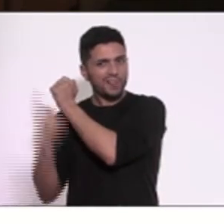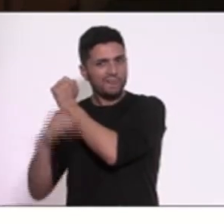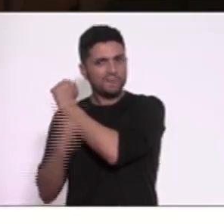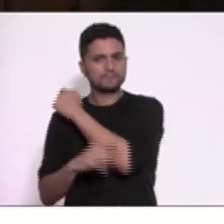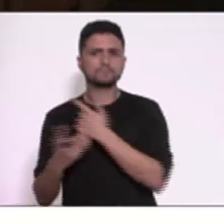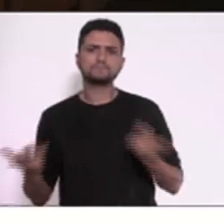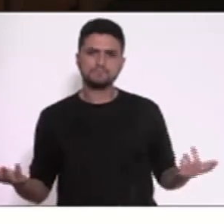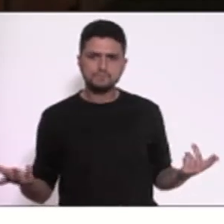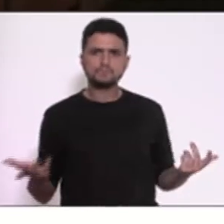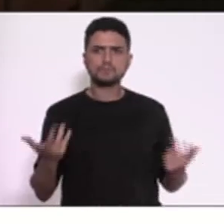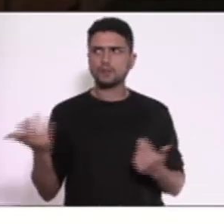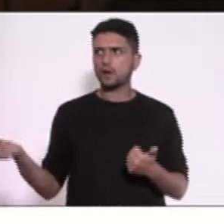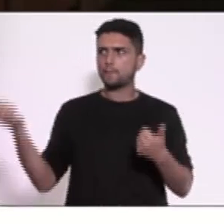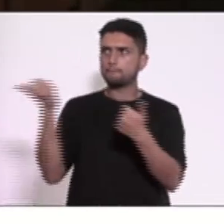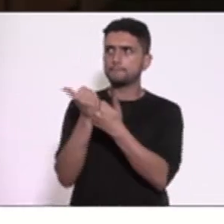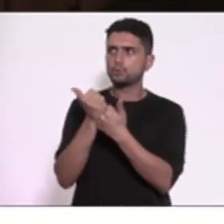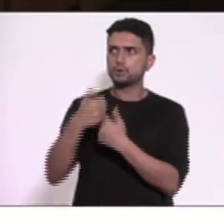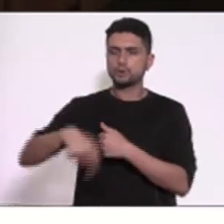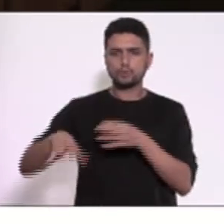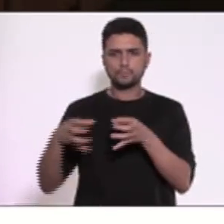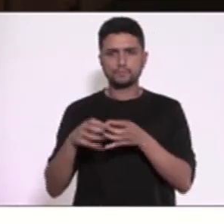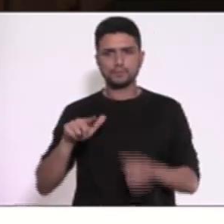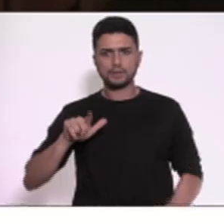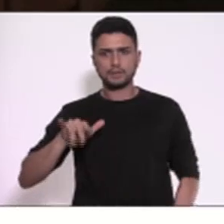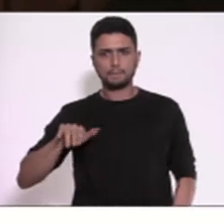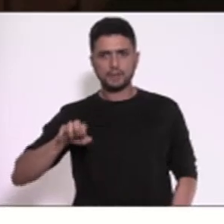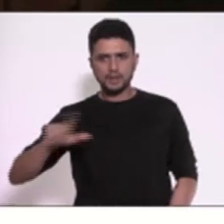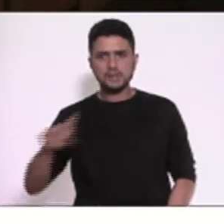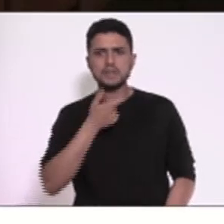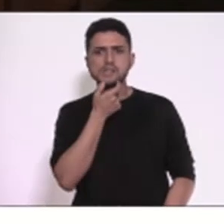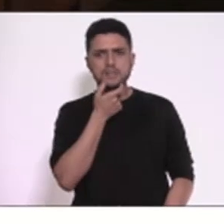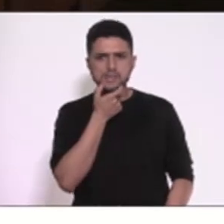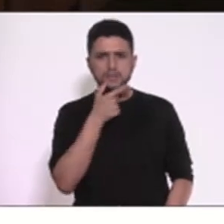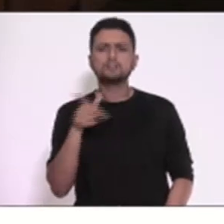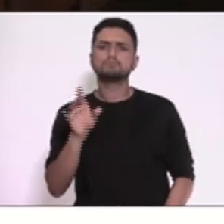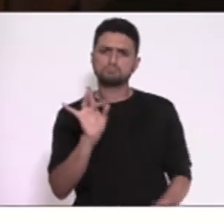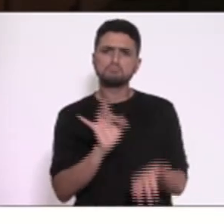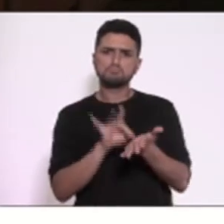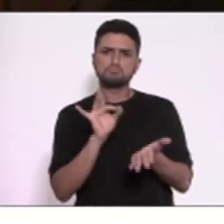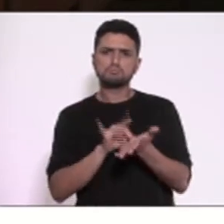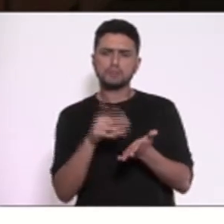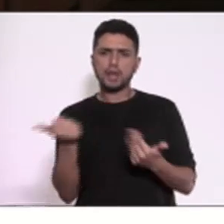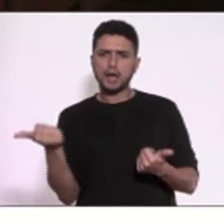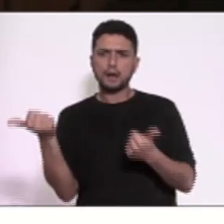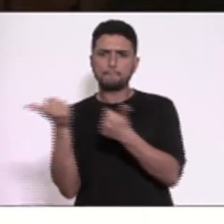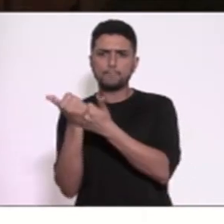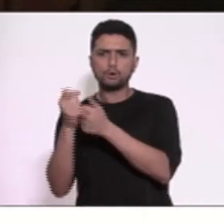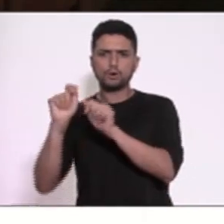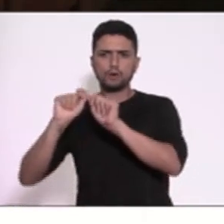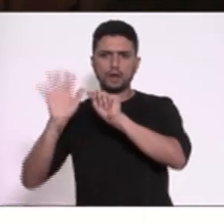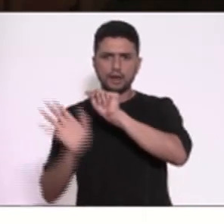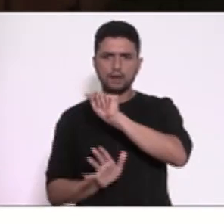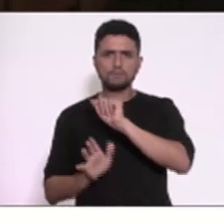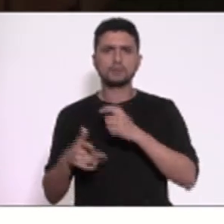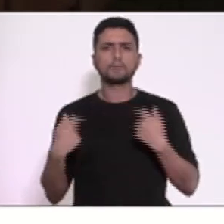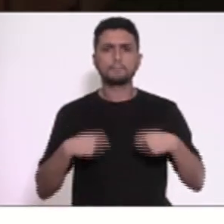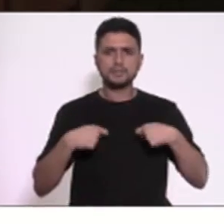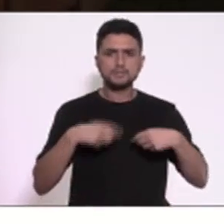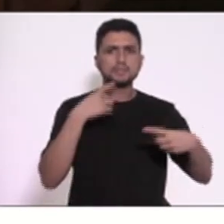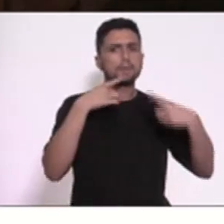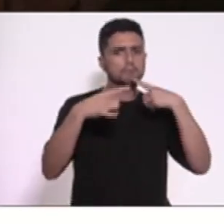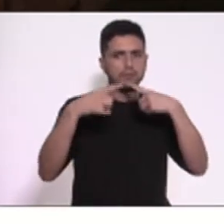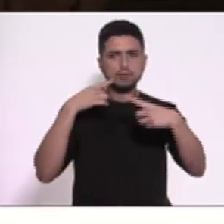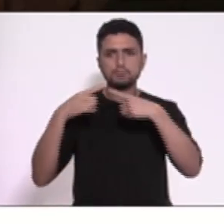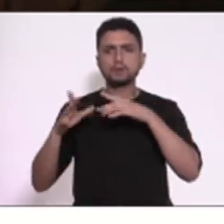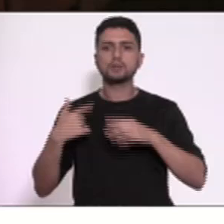foi fundamental para os quilombolas que já existiam. E eu acho que esse debate ele precisa ser esmiuçado, Alexandre. Como eu também queria